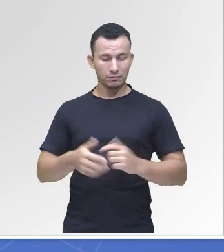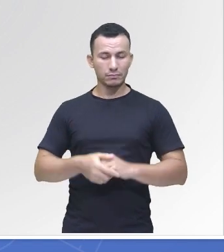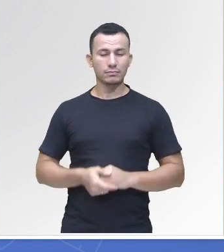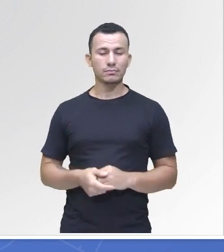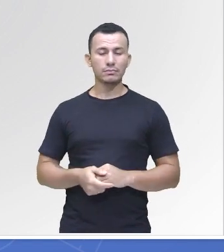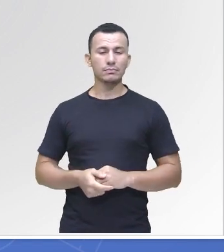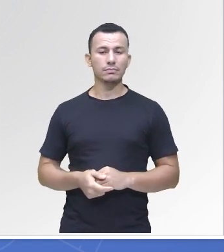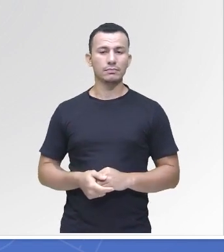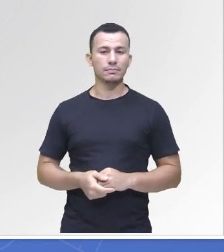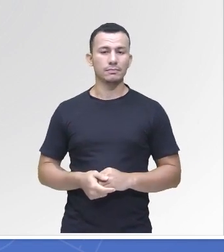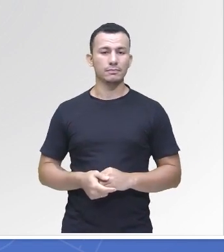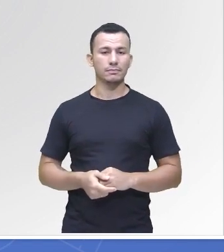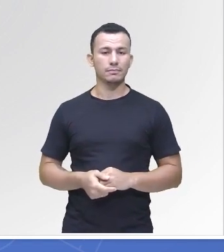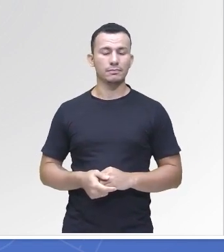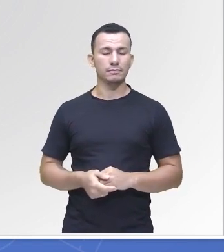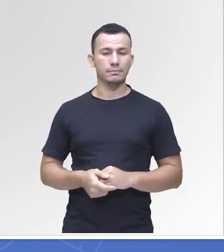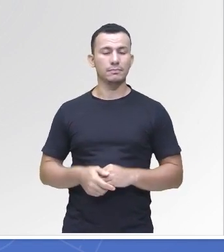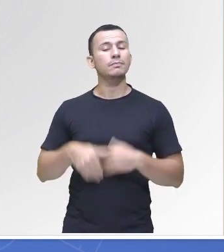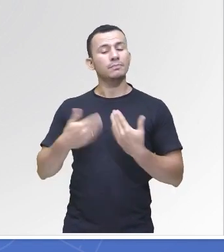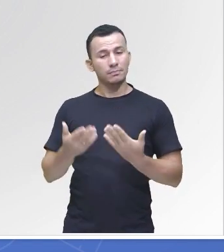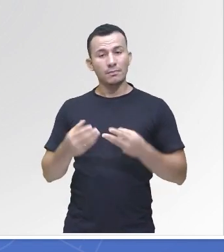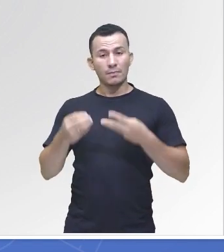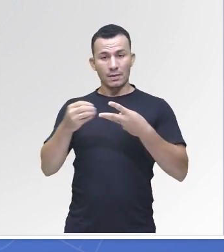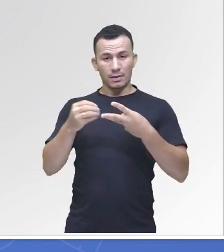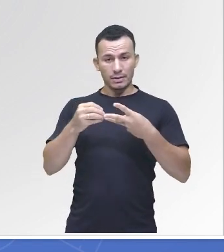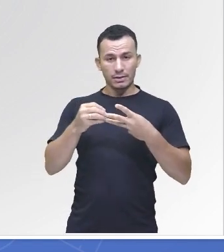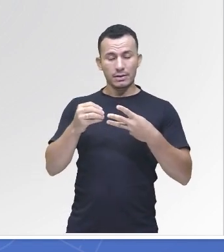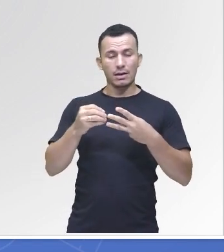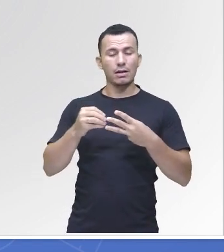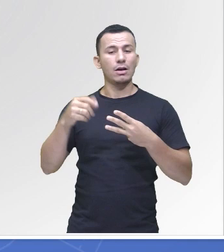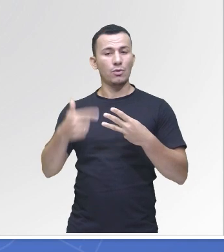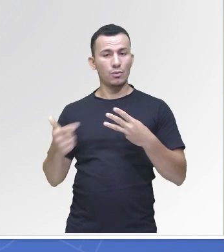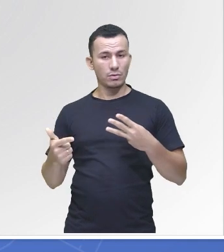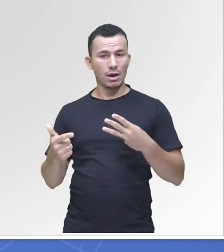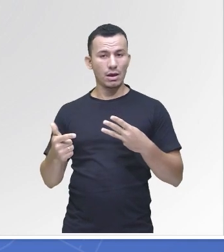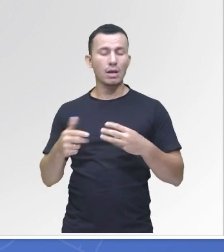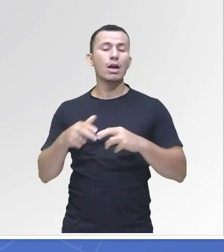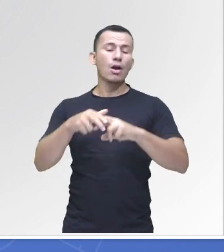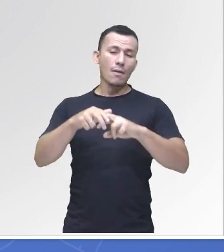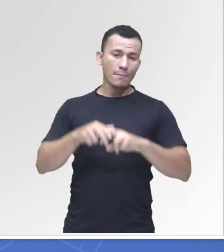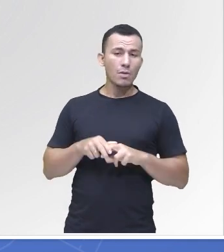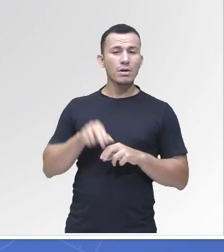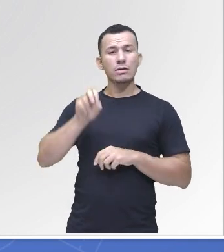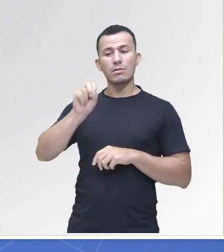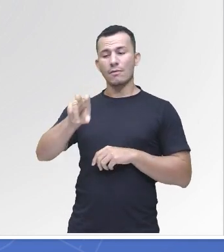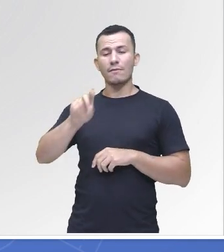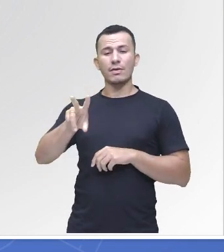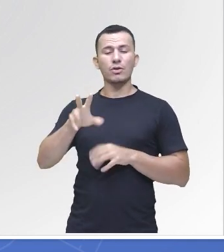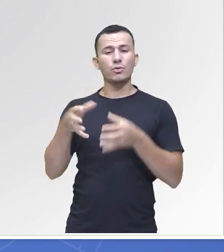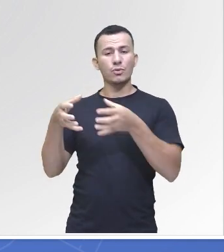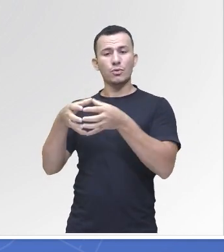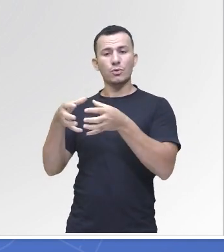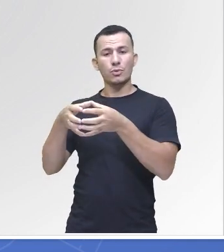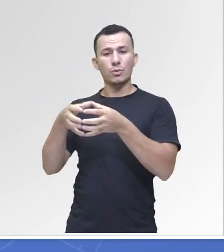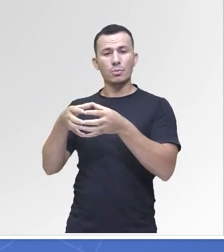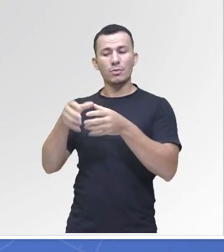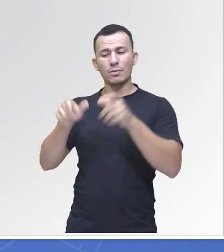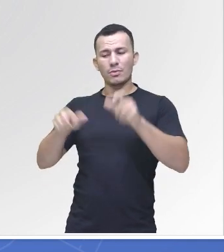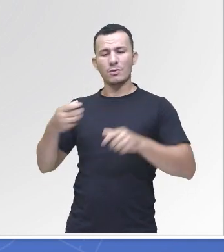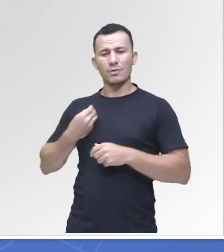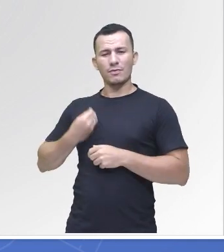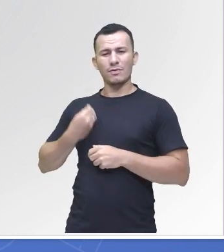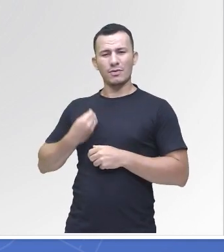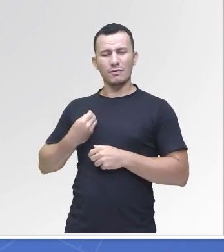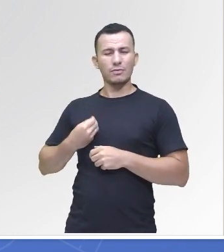não apresentar uma célula na sua composição, ele não faz parte de nenhum dos reinos dos seres vivos, tá?